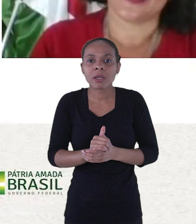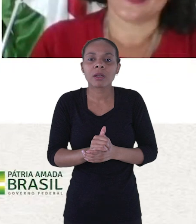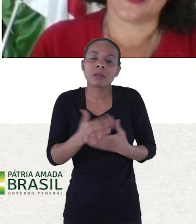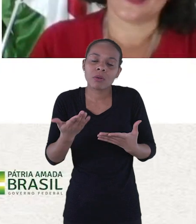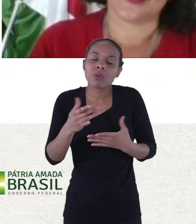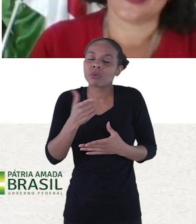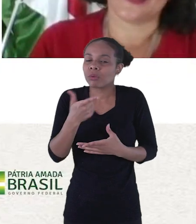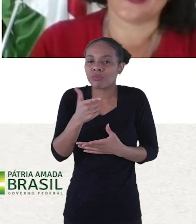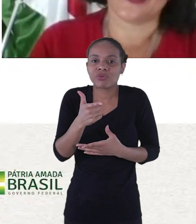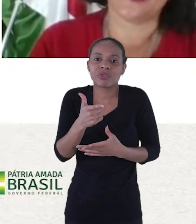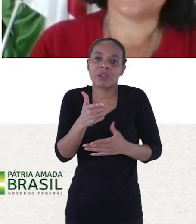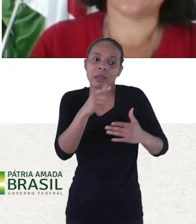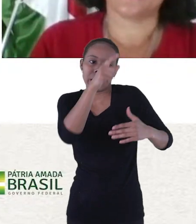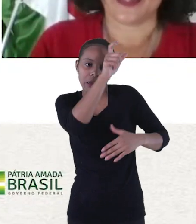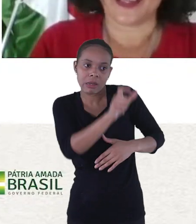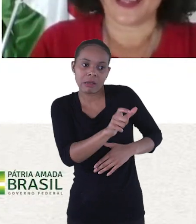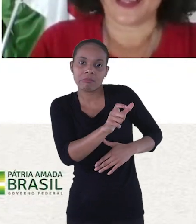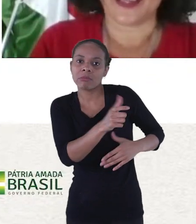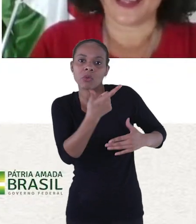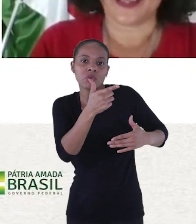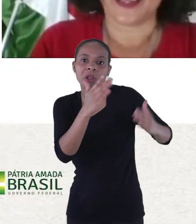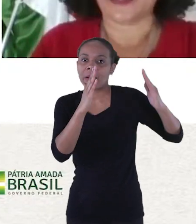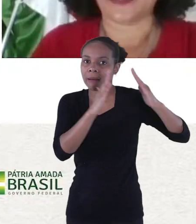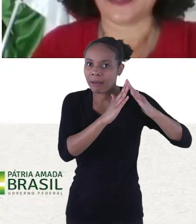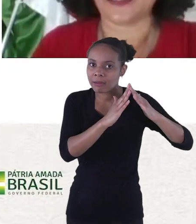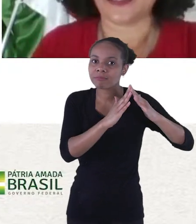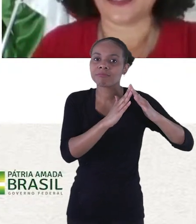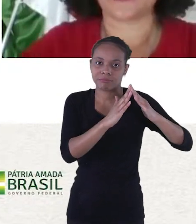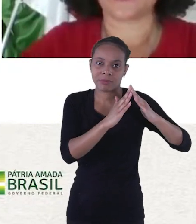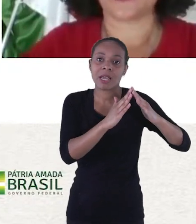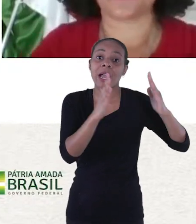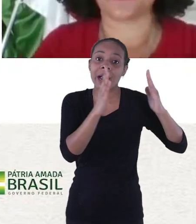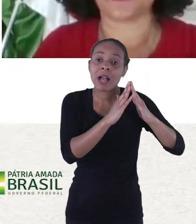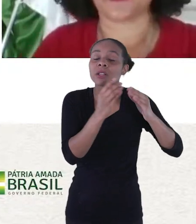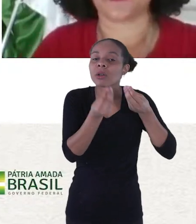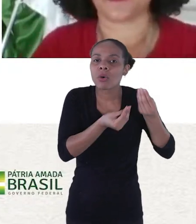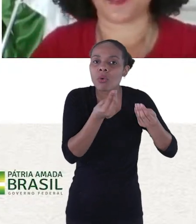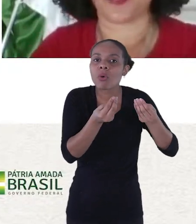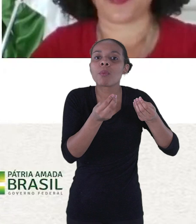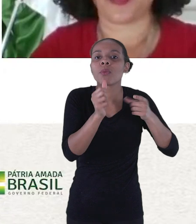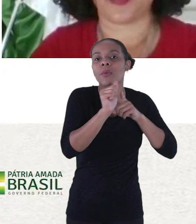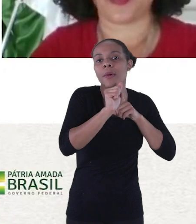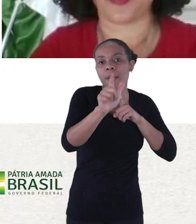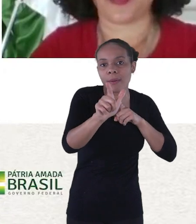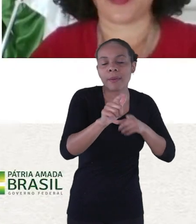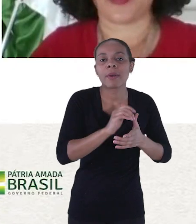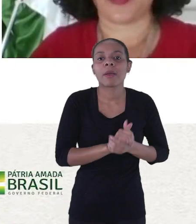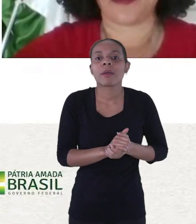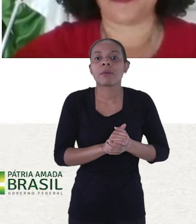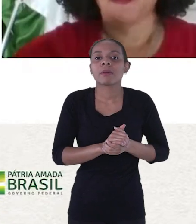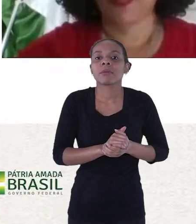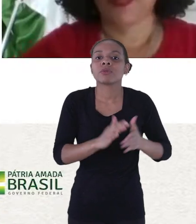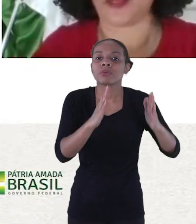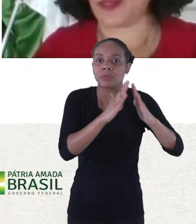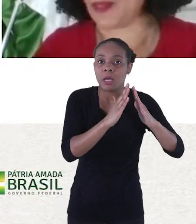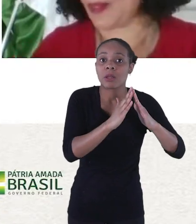aluguel com a primeira mulher dele, né? Hoje a viúva é a Vanira, é a segunda esposa dele, mas assim, ele morava de aluguel e ele teve a